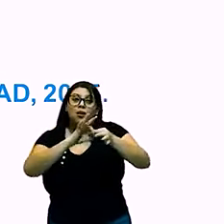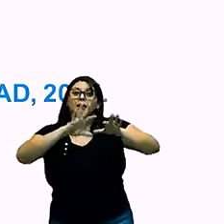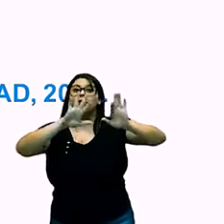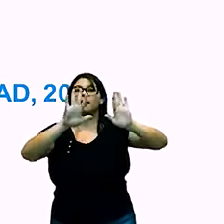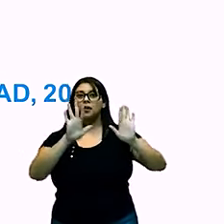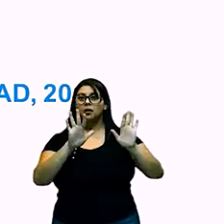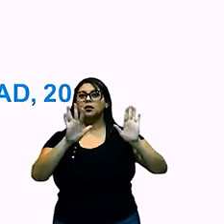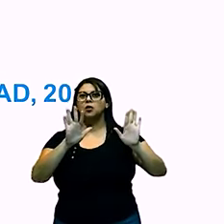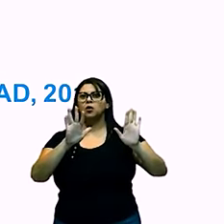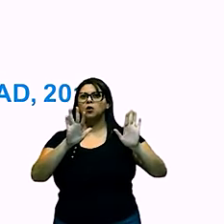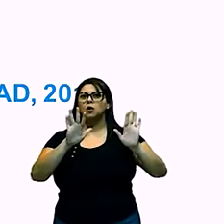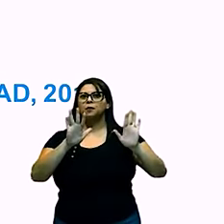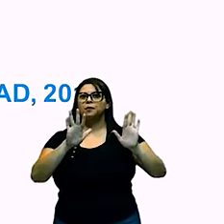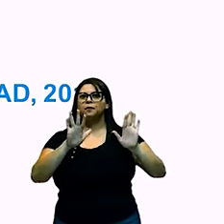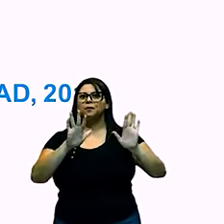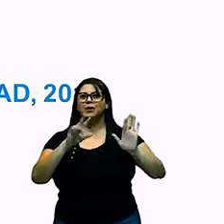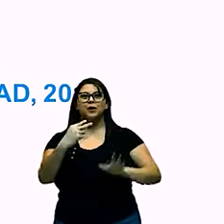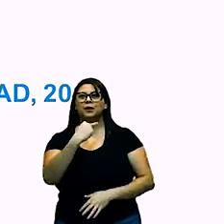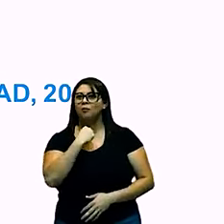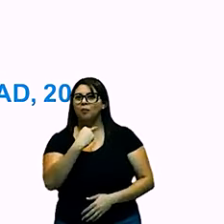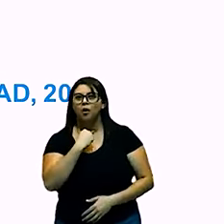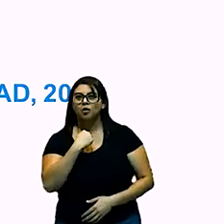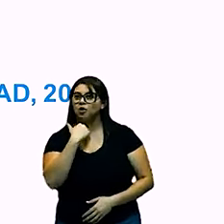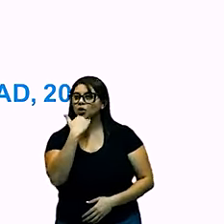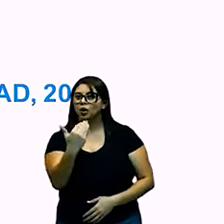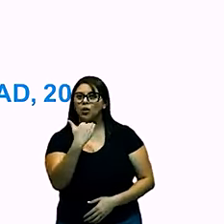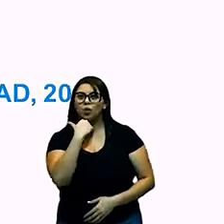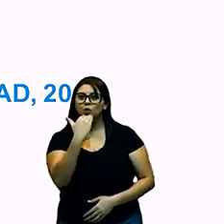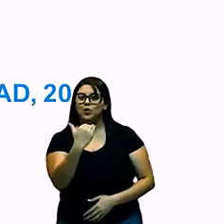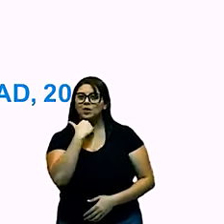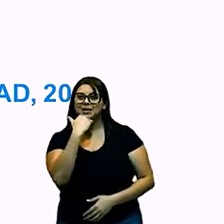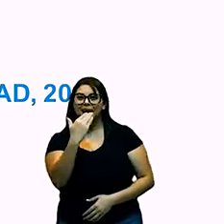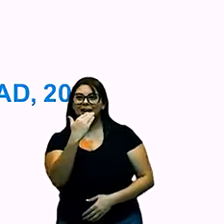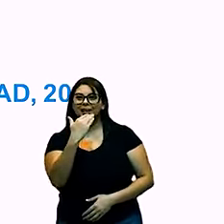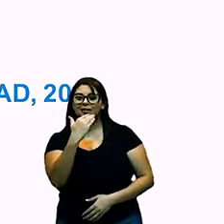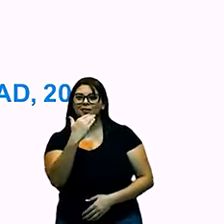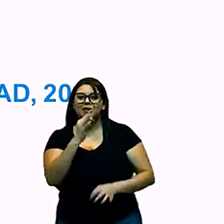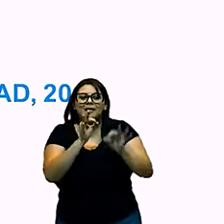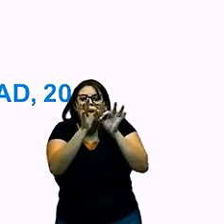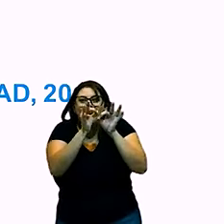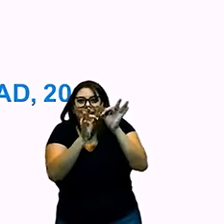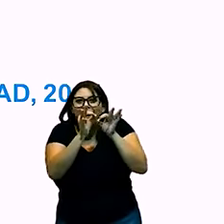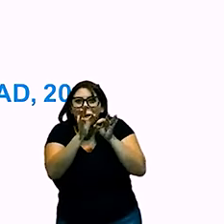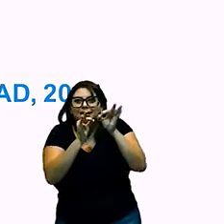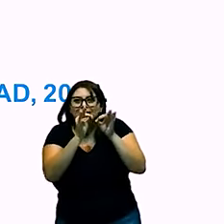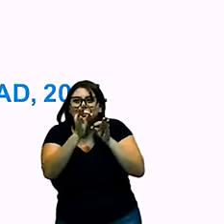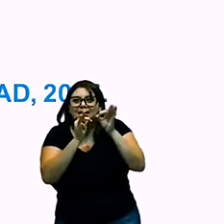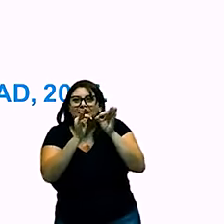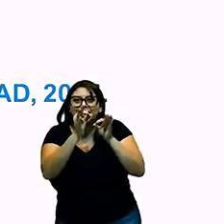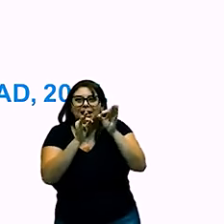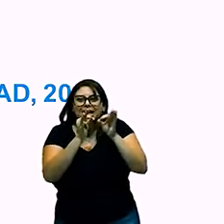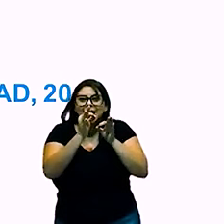é incapaz de iniciar ou aperfeiçoar qualquer bem verdadeiro espiritual